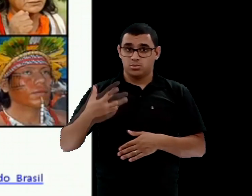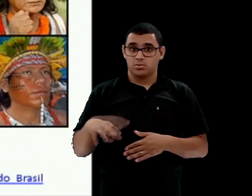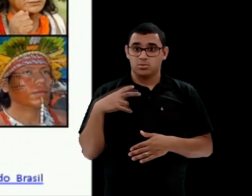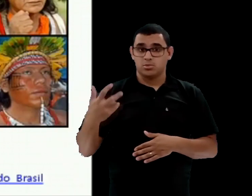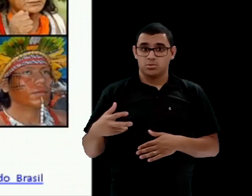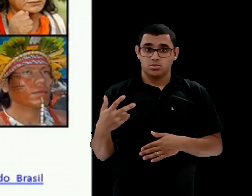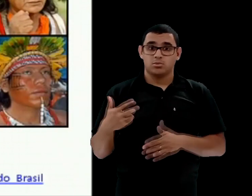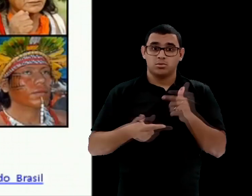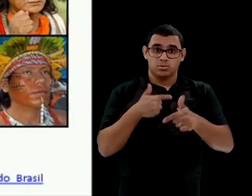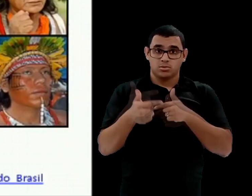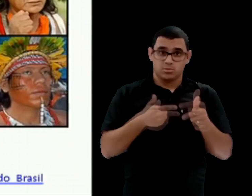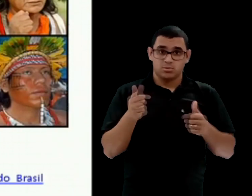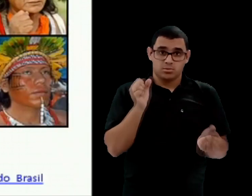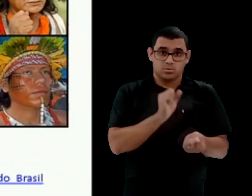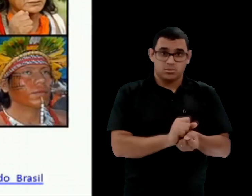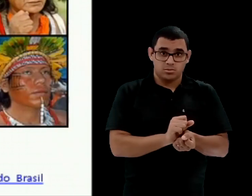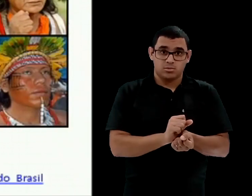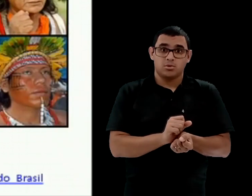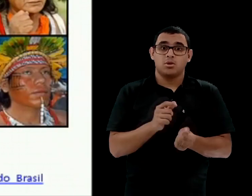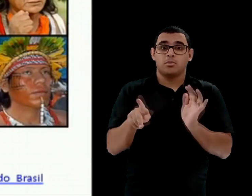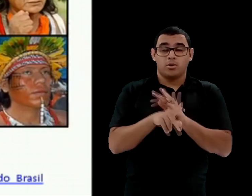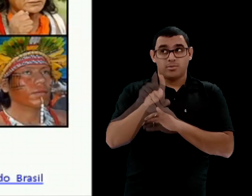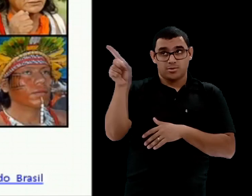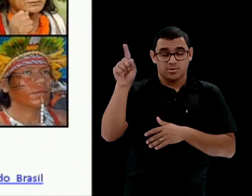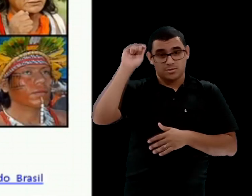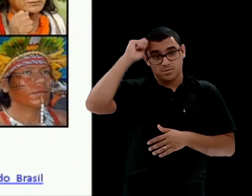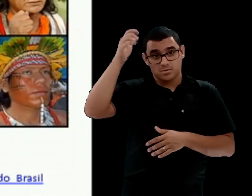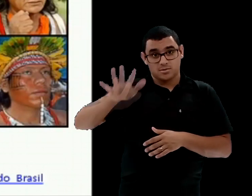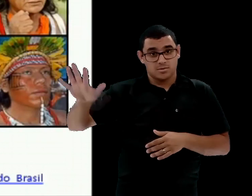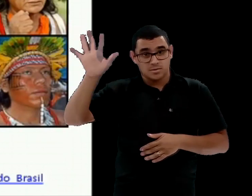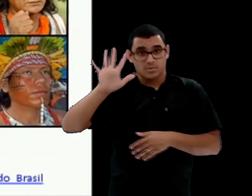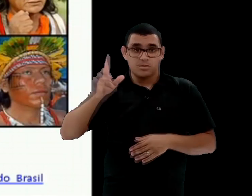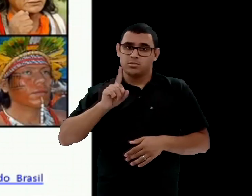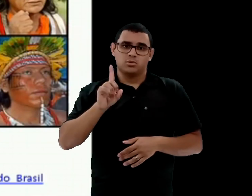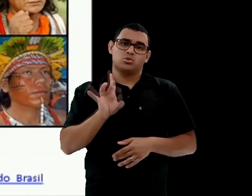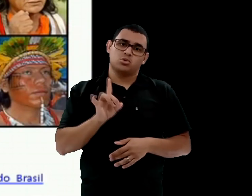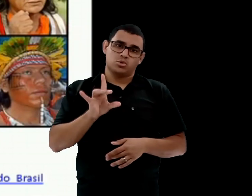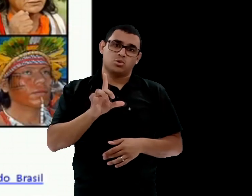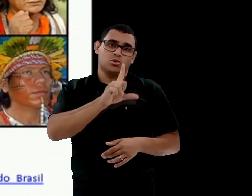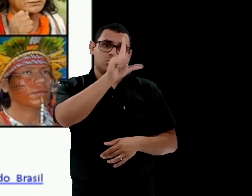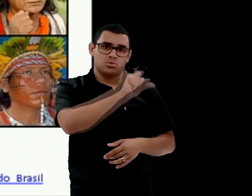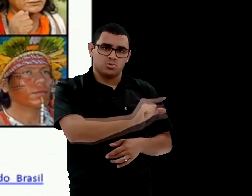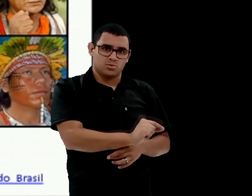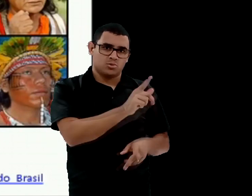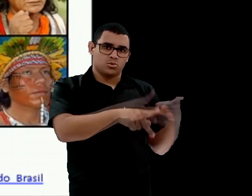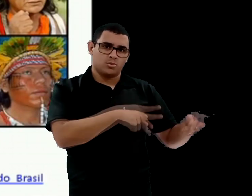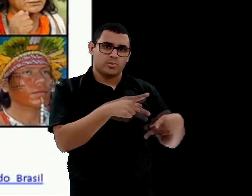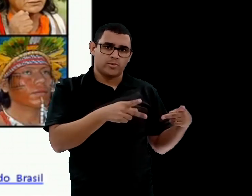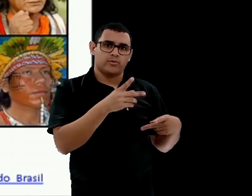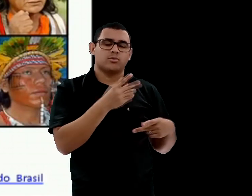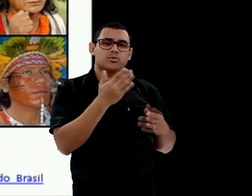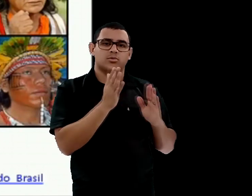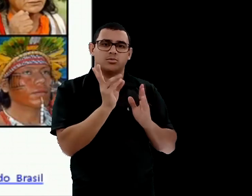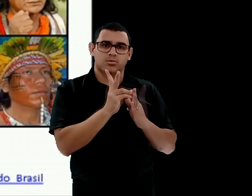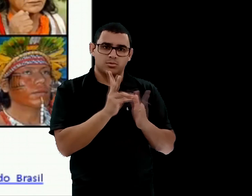os portugueses adotarem o trabalho escravo das populações vindas da África. Mas não só pela questão da redução das